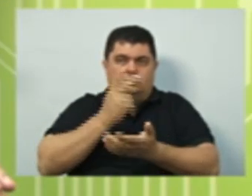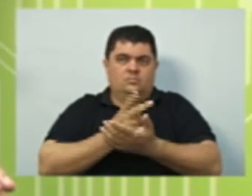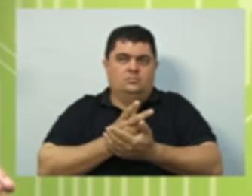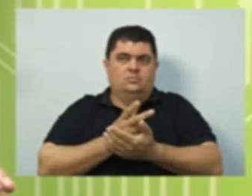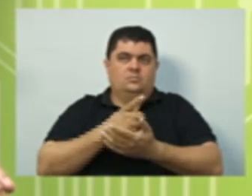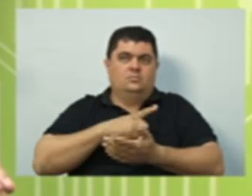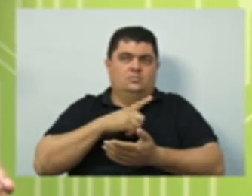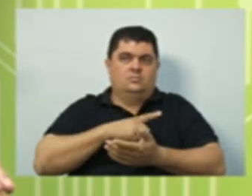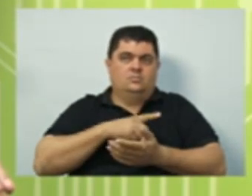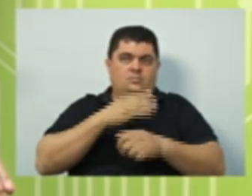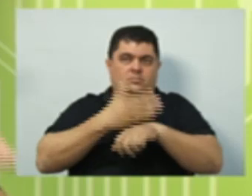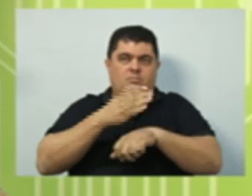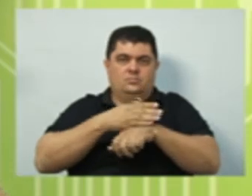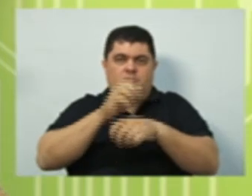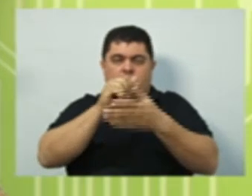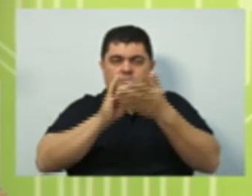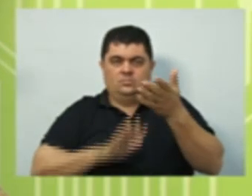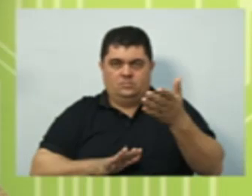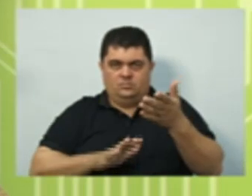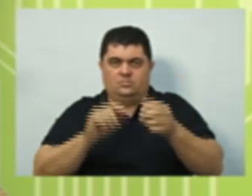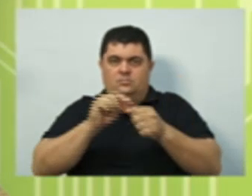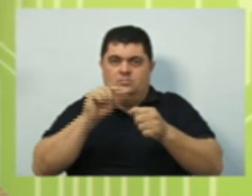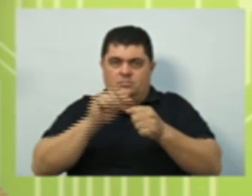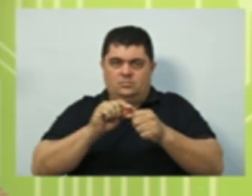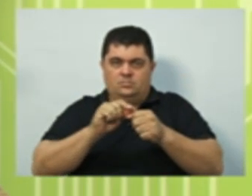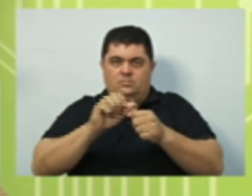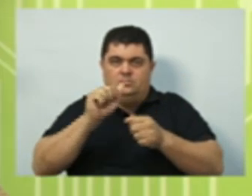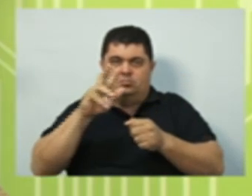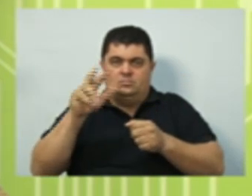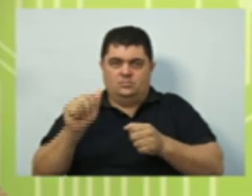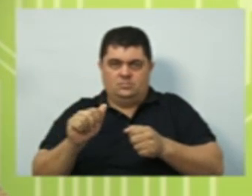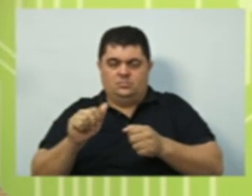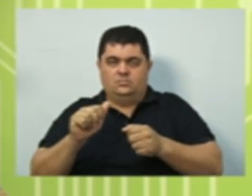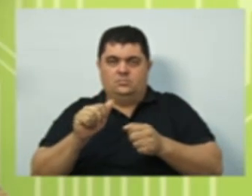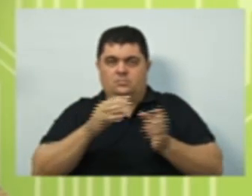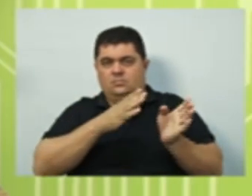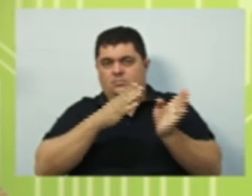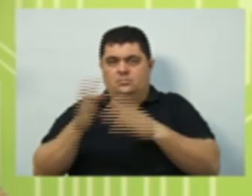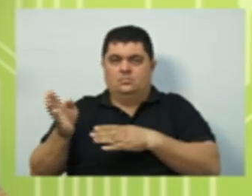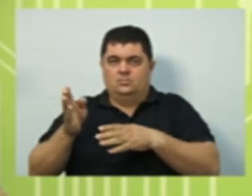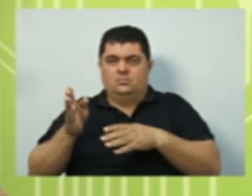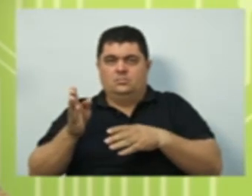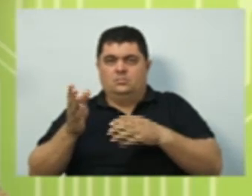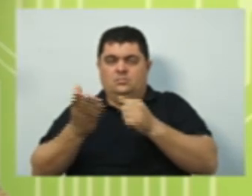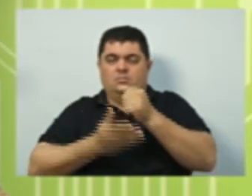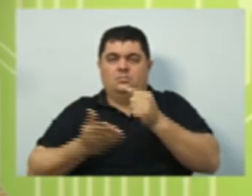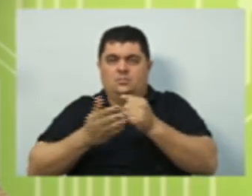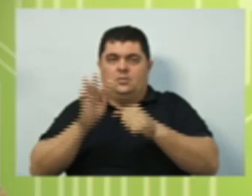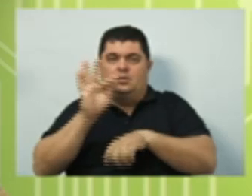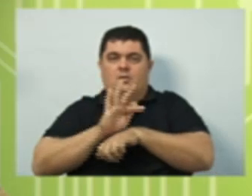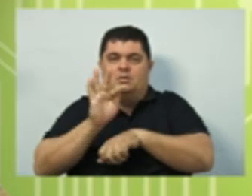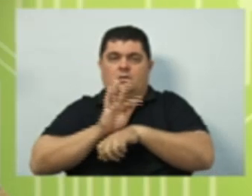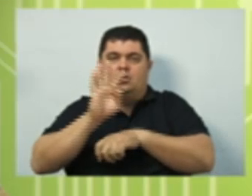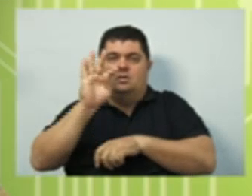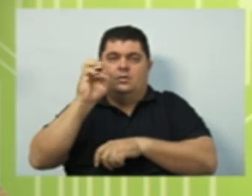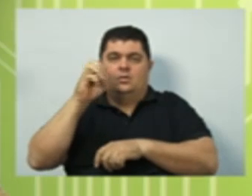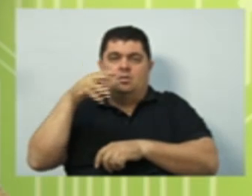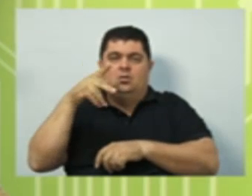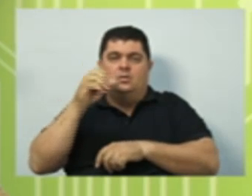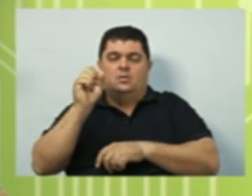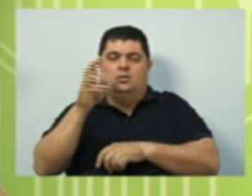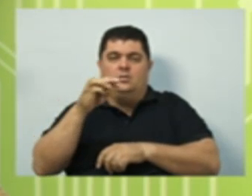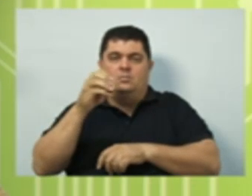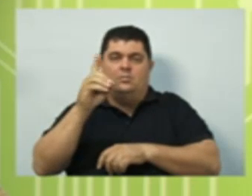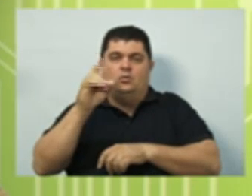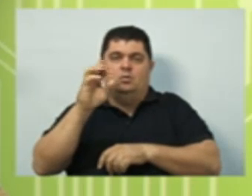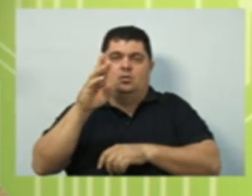tem uma atividade aí para vocês fazerem, que é a atividade de percurso, é baseada naquele filme Tempos Modernos.